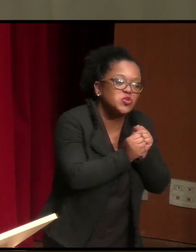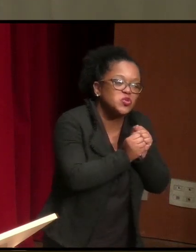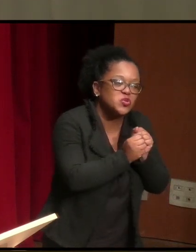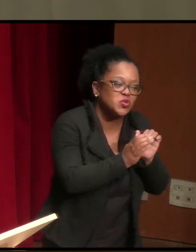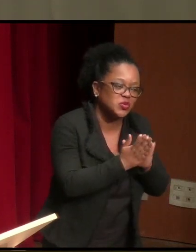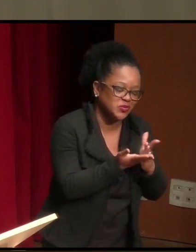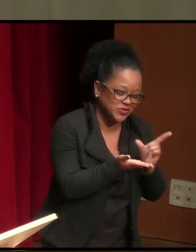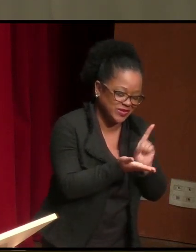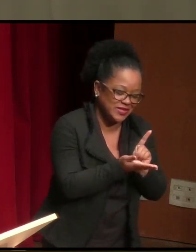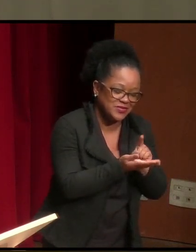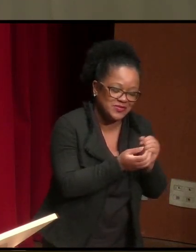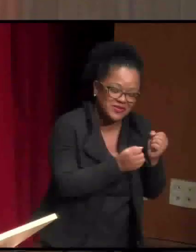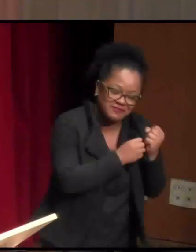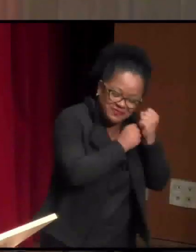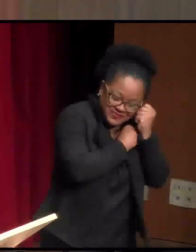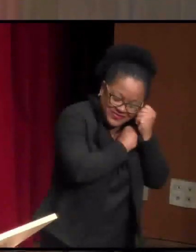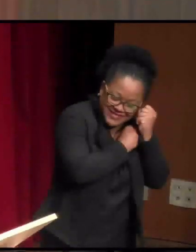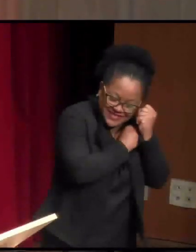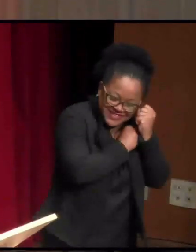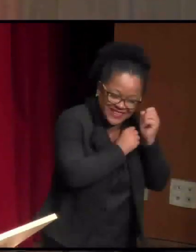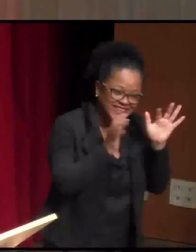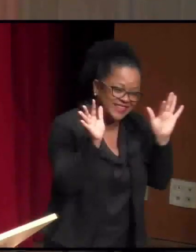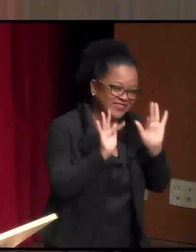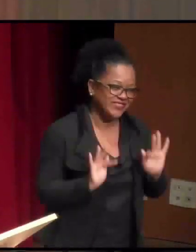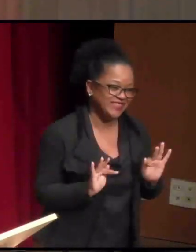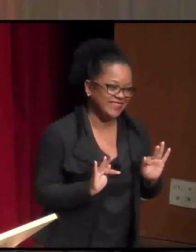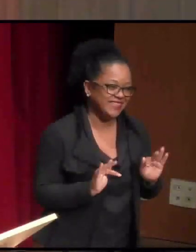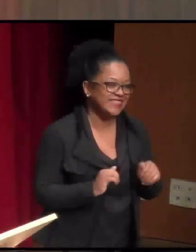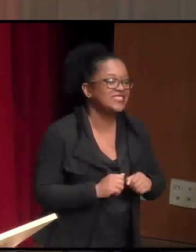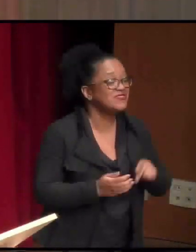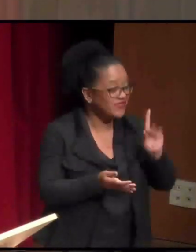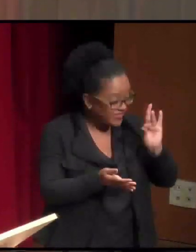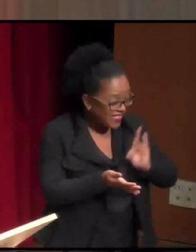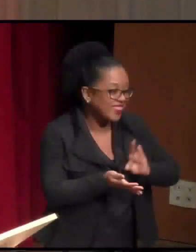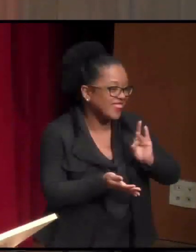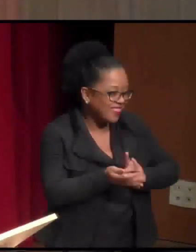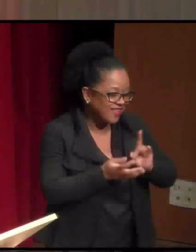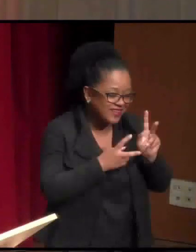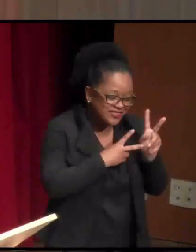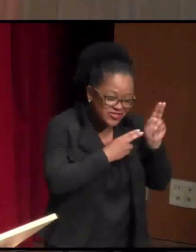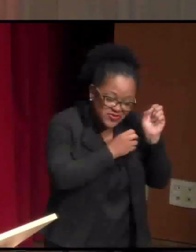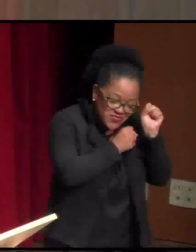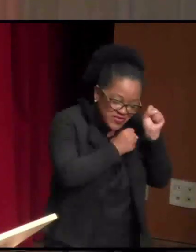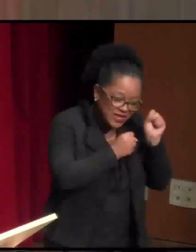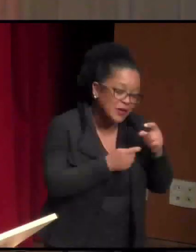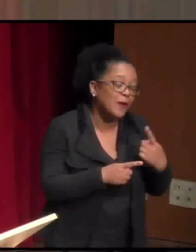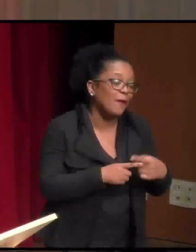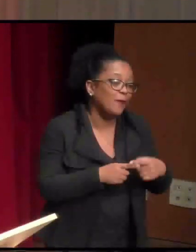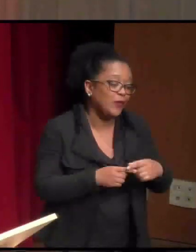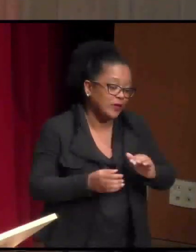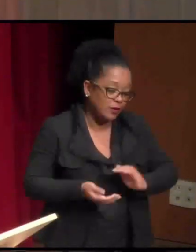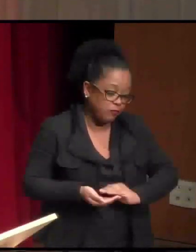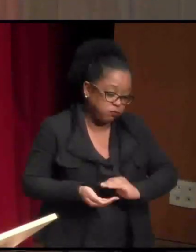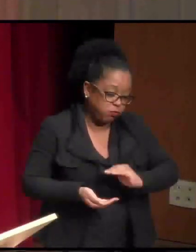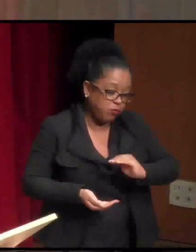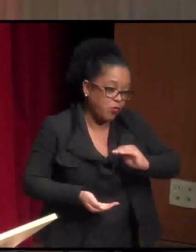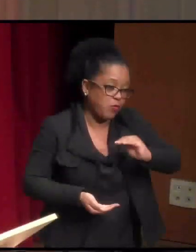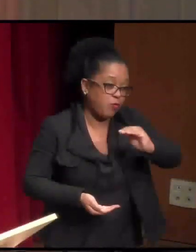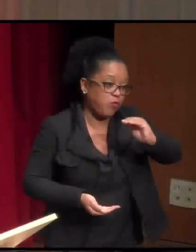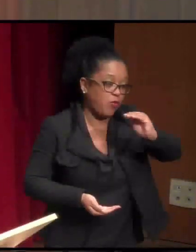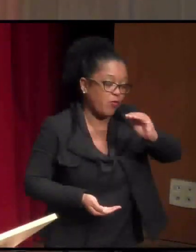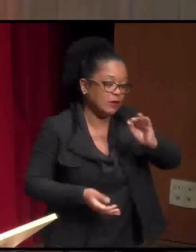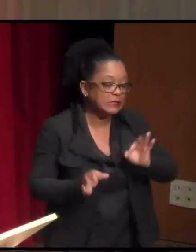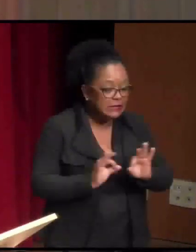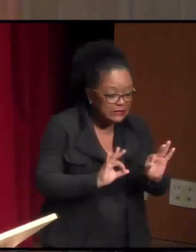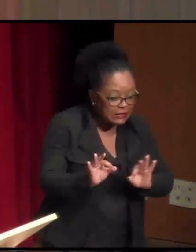braços do Evangelho, gente, de João. Verdade, eu dormi literalmente, porque eram muitas caixas, eu tive que dar um jeito, né,